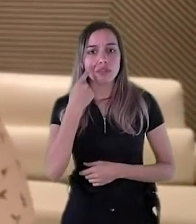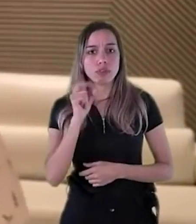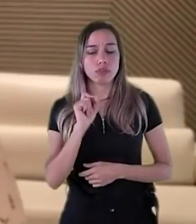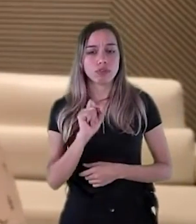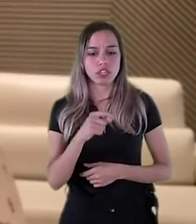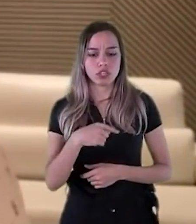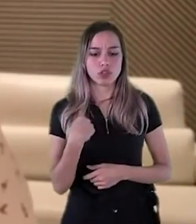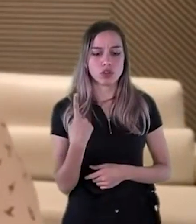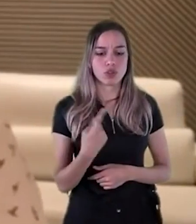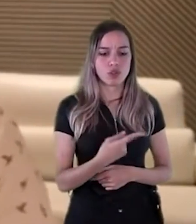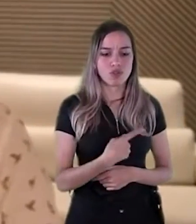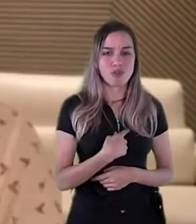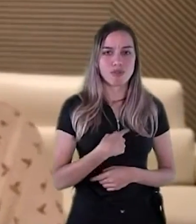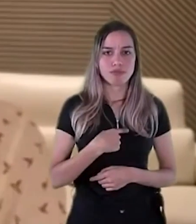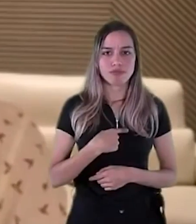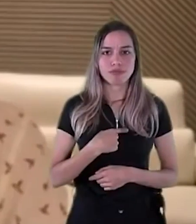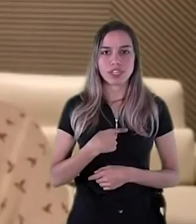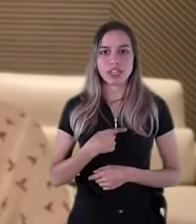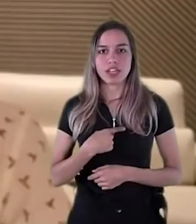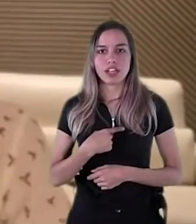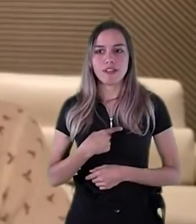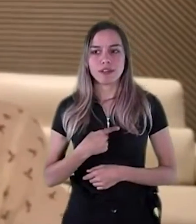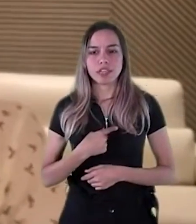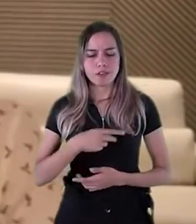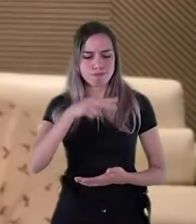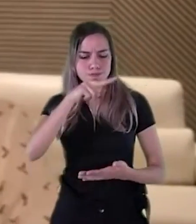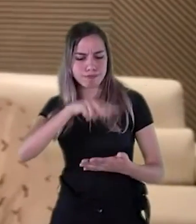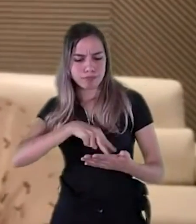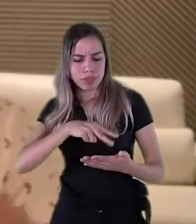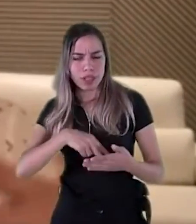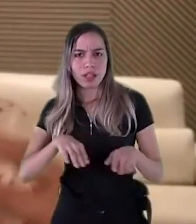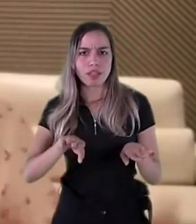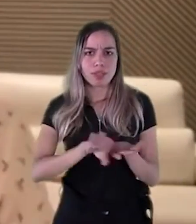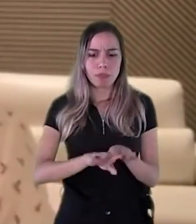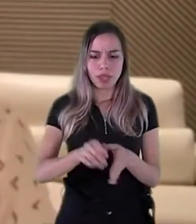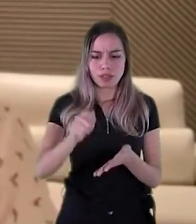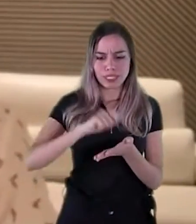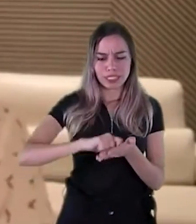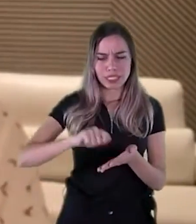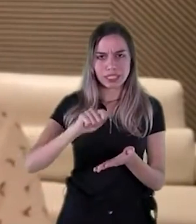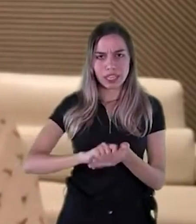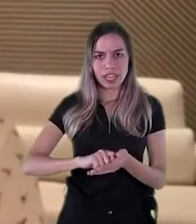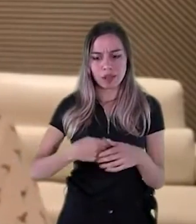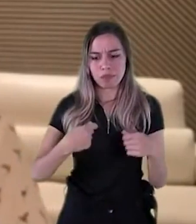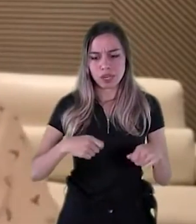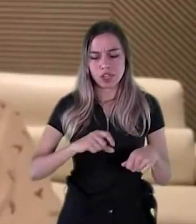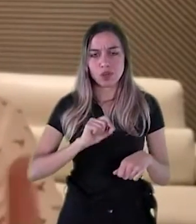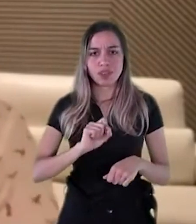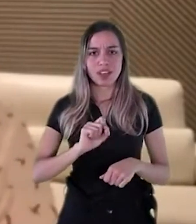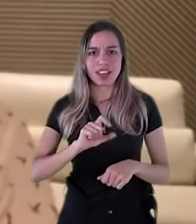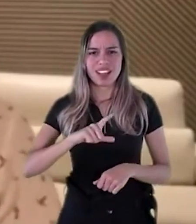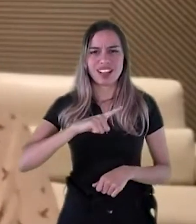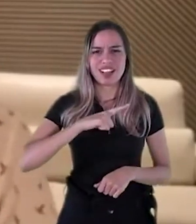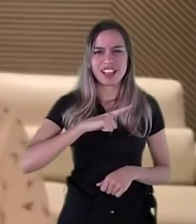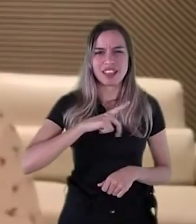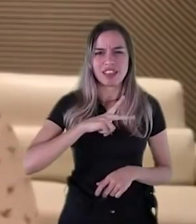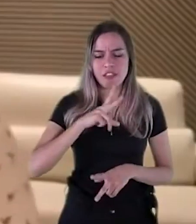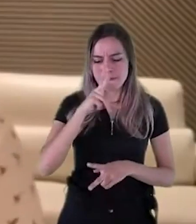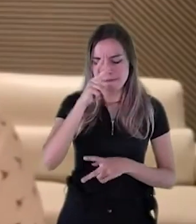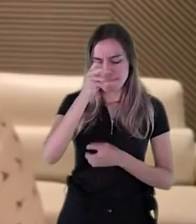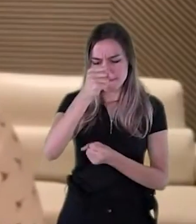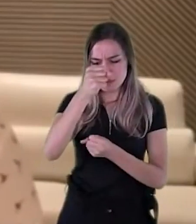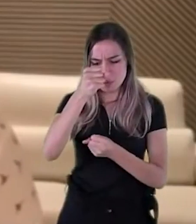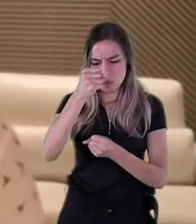também produzimos, nós temos que ter uma força enorme para resistir às forças